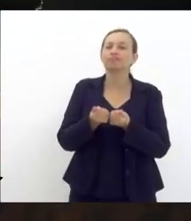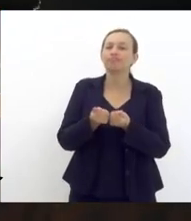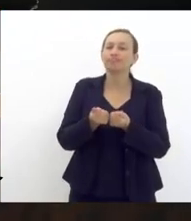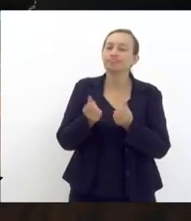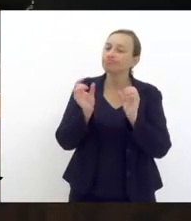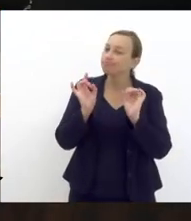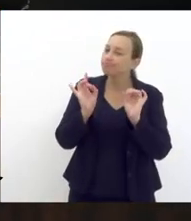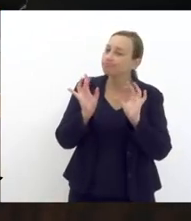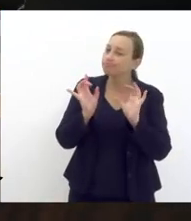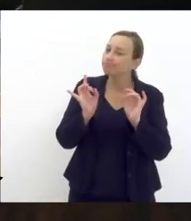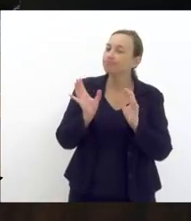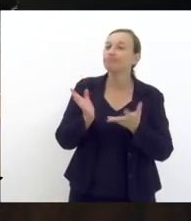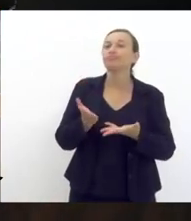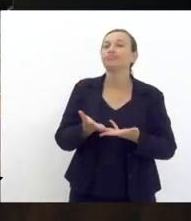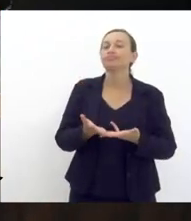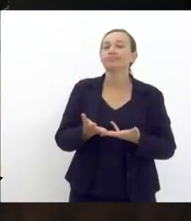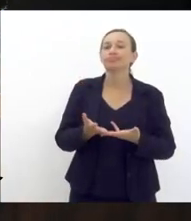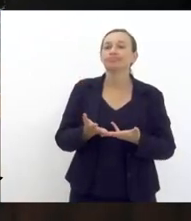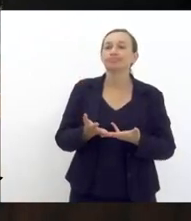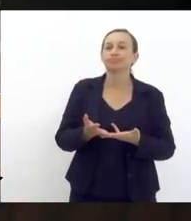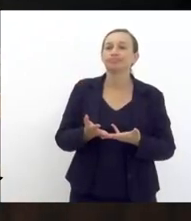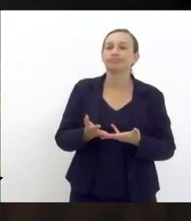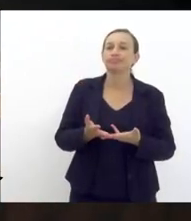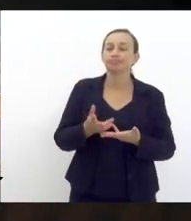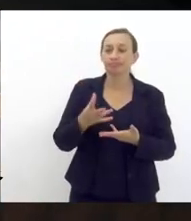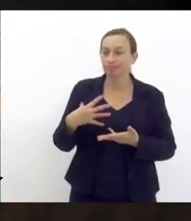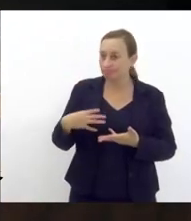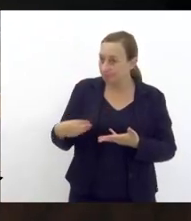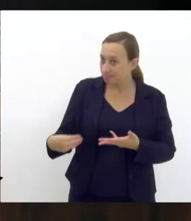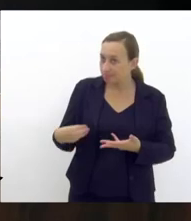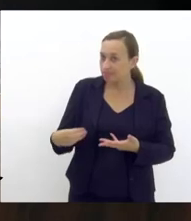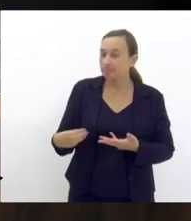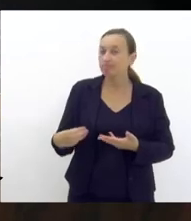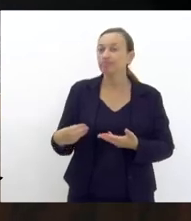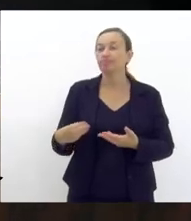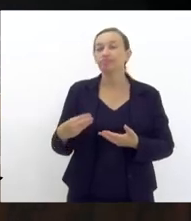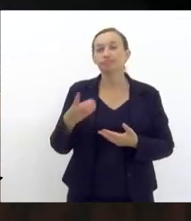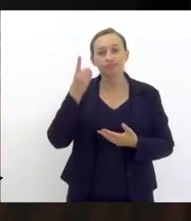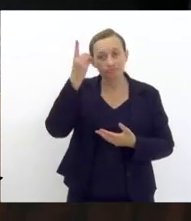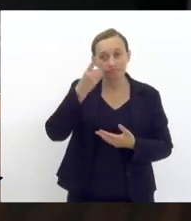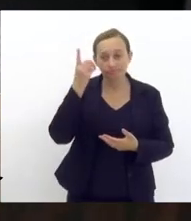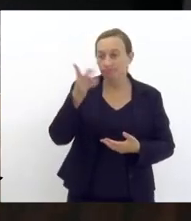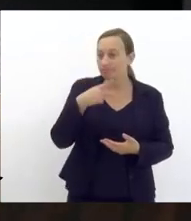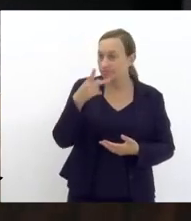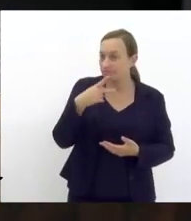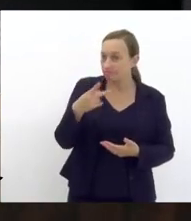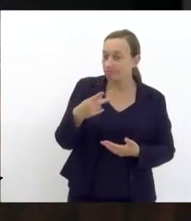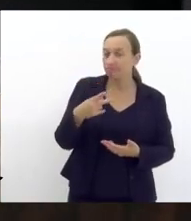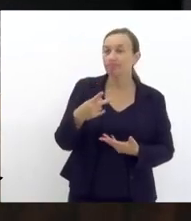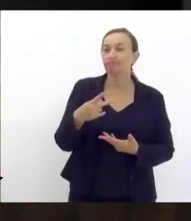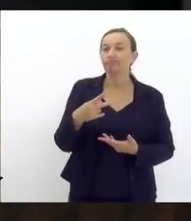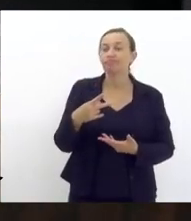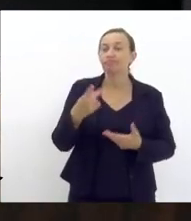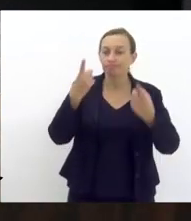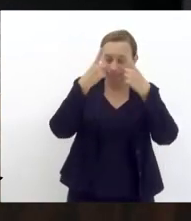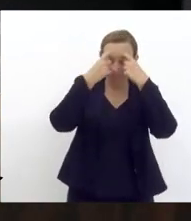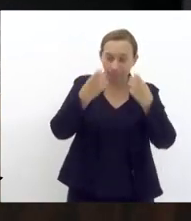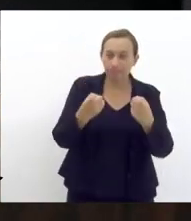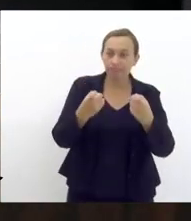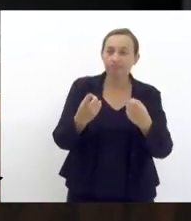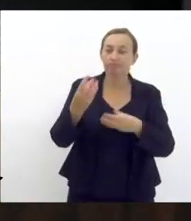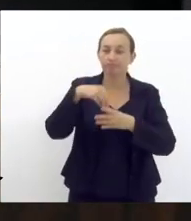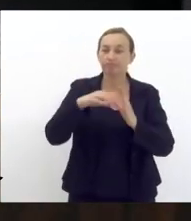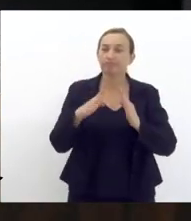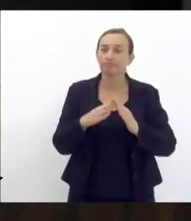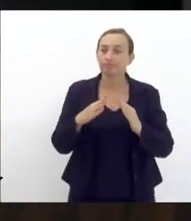específico né para os filhos Então a nossa nove deputada aqui tava falando comigo sobre esse a violência doméstica